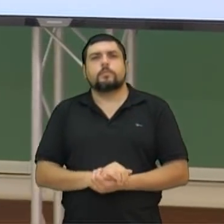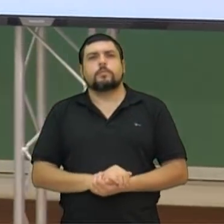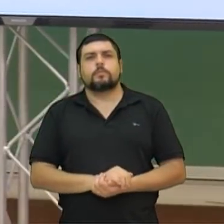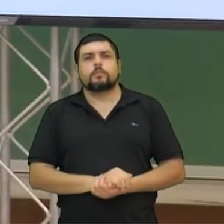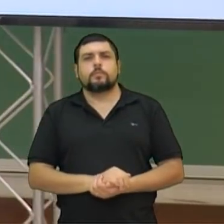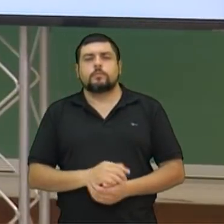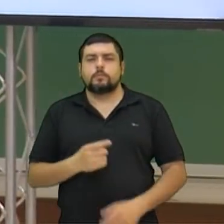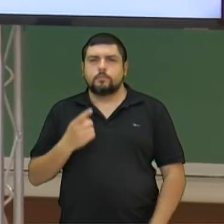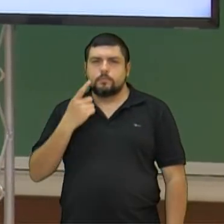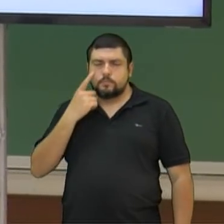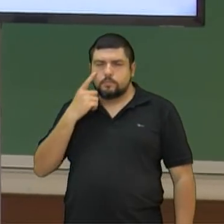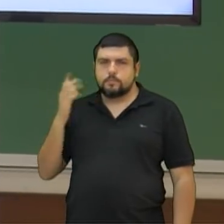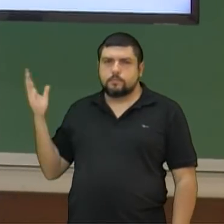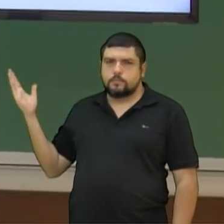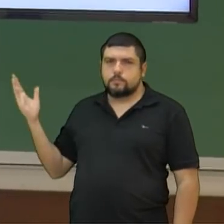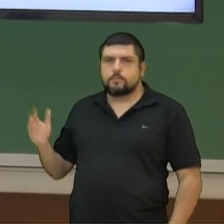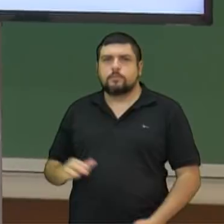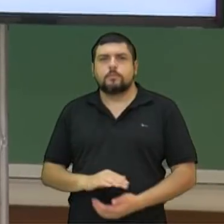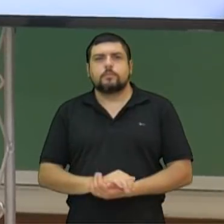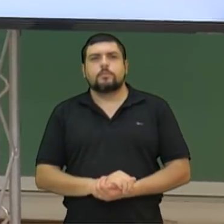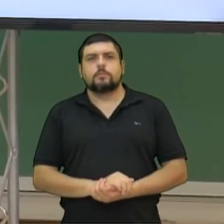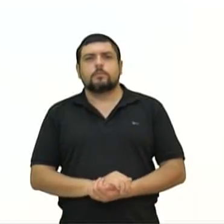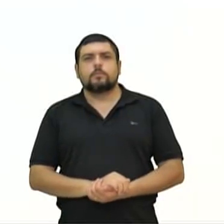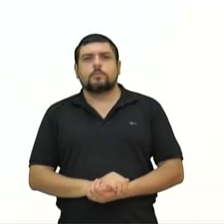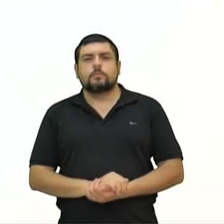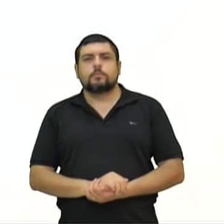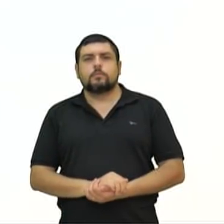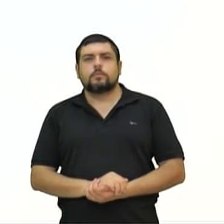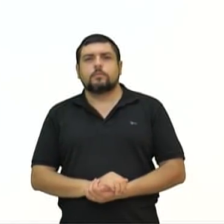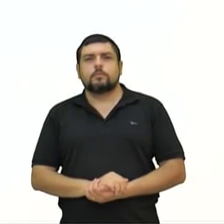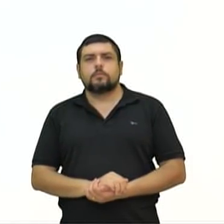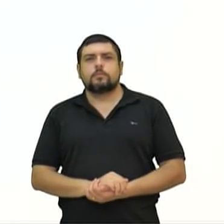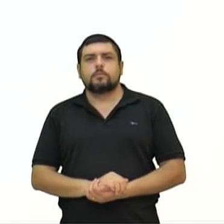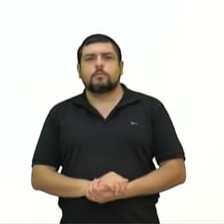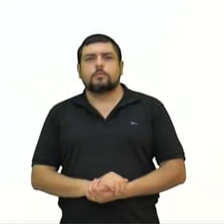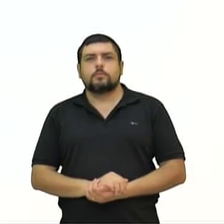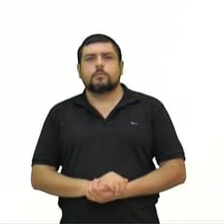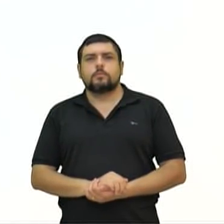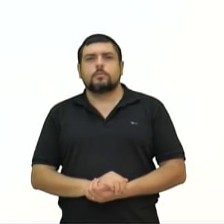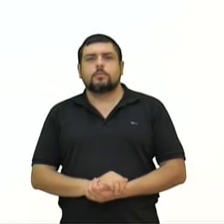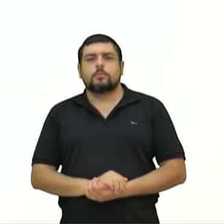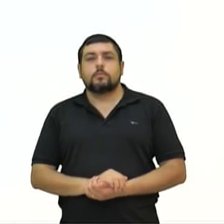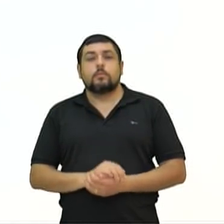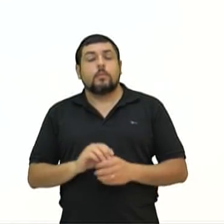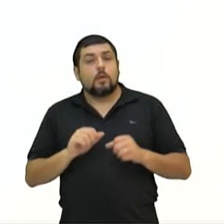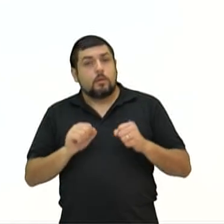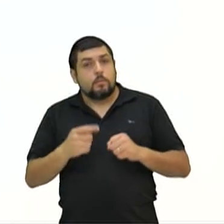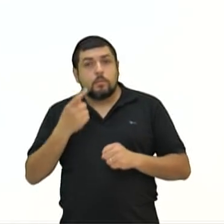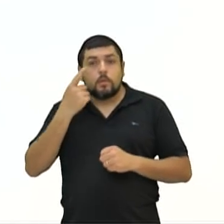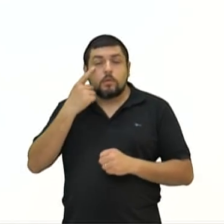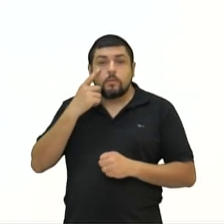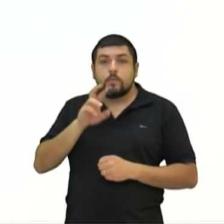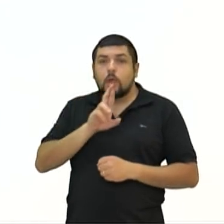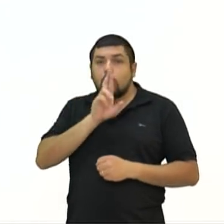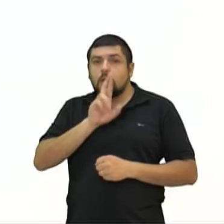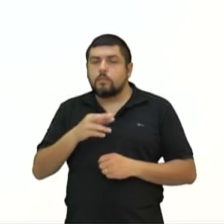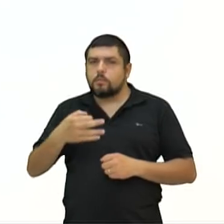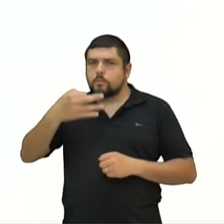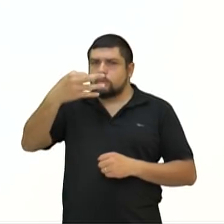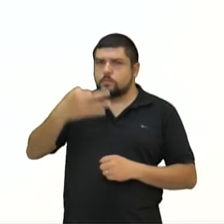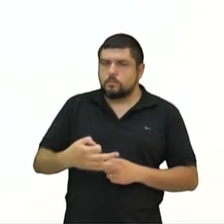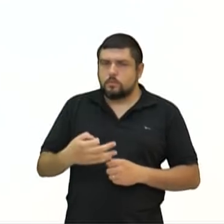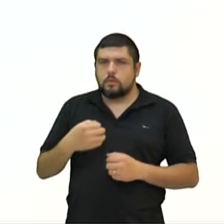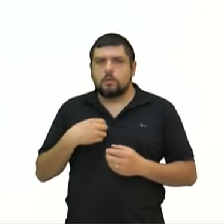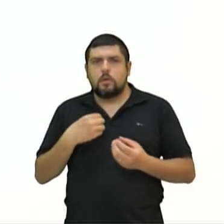para vocês, x é igual a 5. Ainda posso verificar se o resultado está certo, tá? Eu achei x igual a